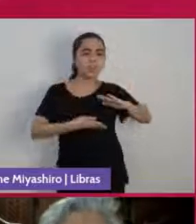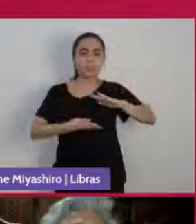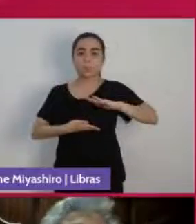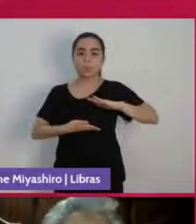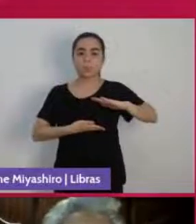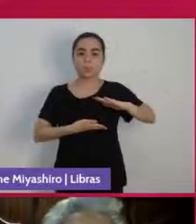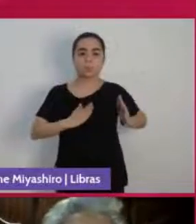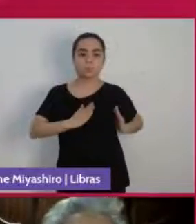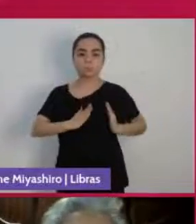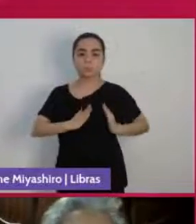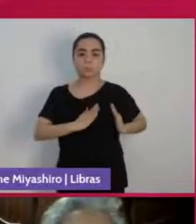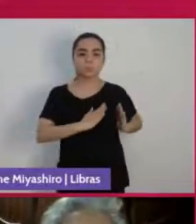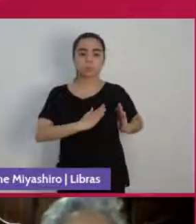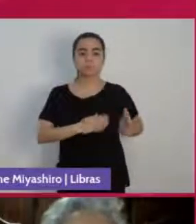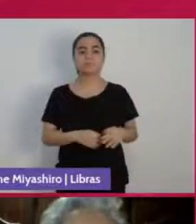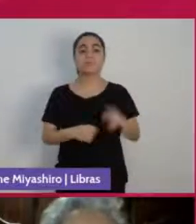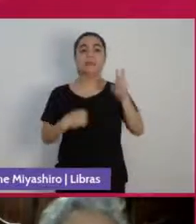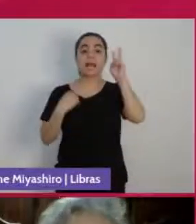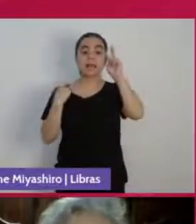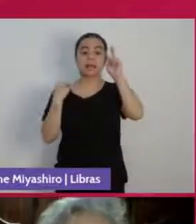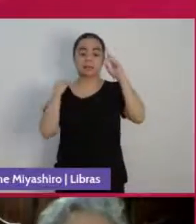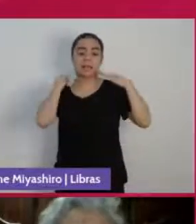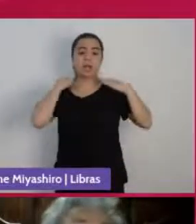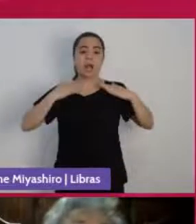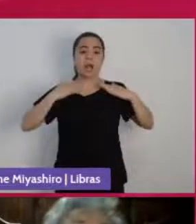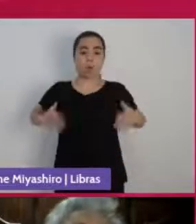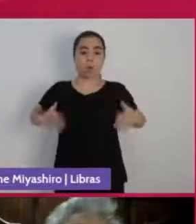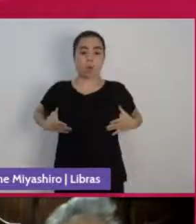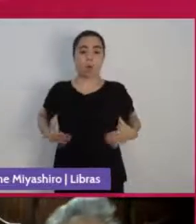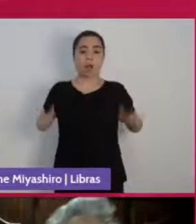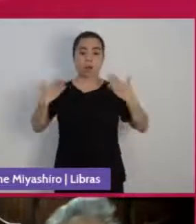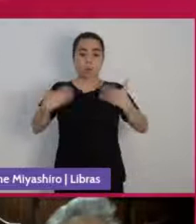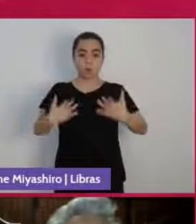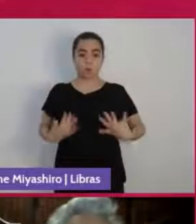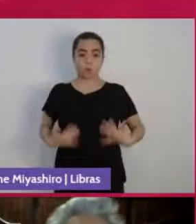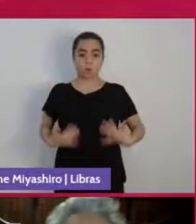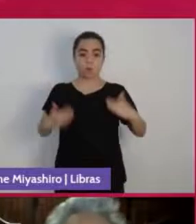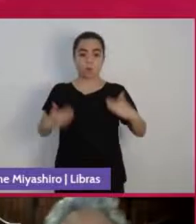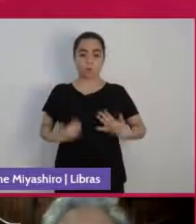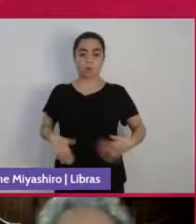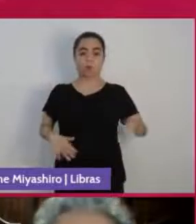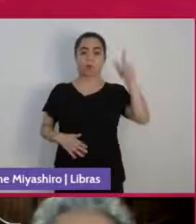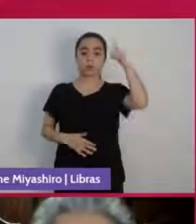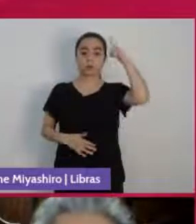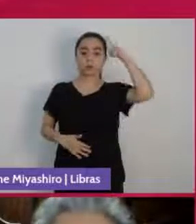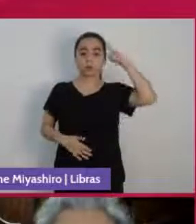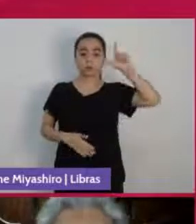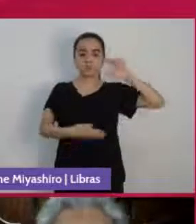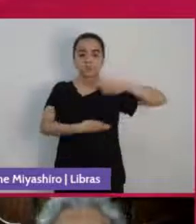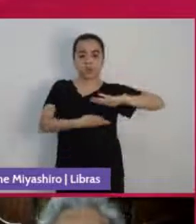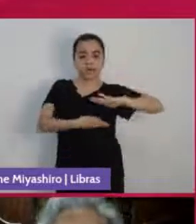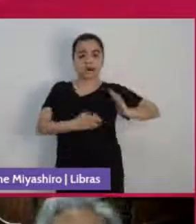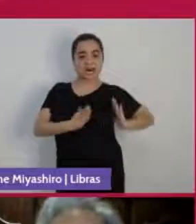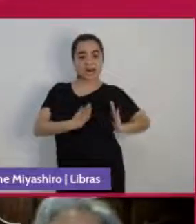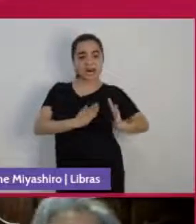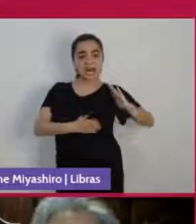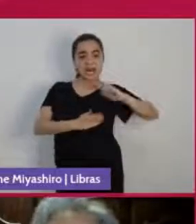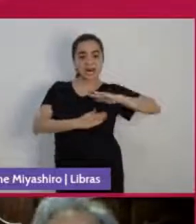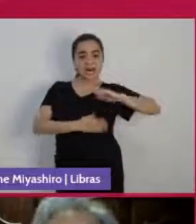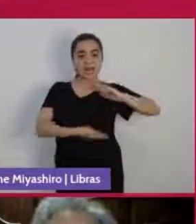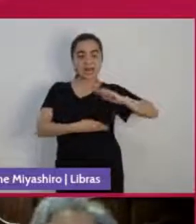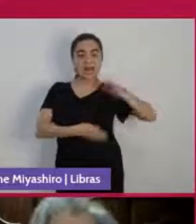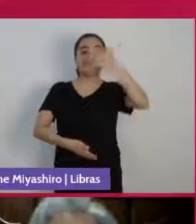lembre, músculo peitoral relaxado, você vai conseguir tracionar melhor a mama e você vai